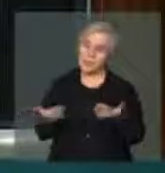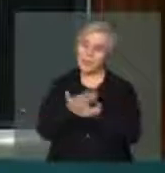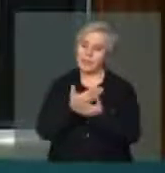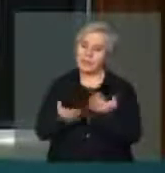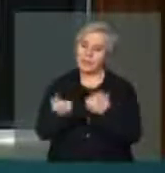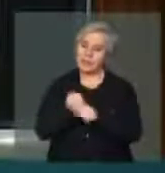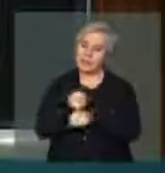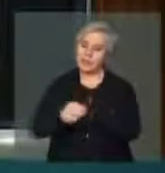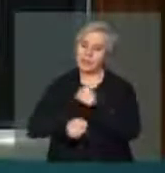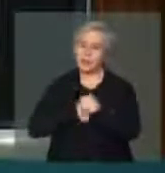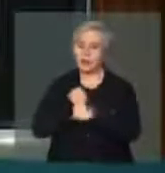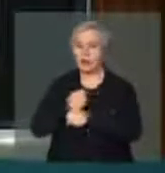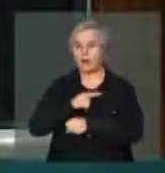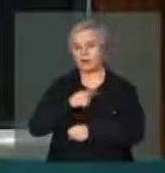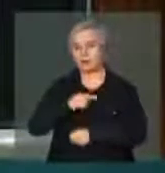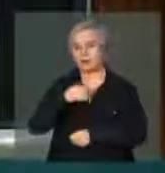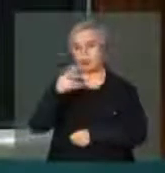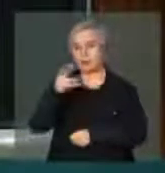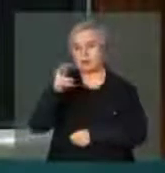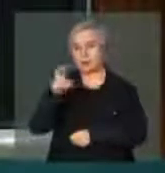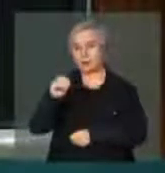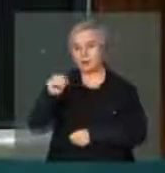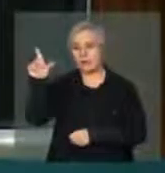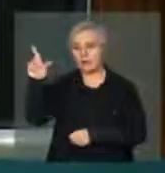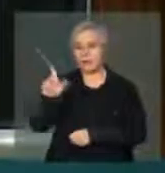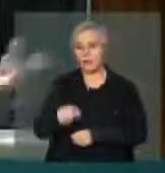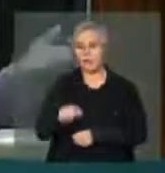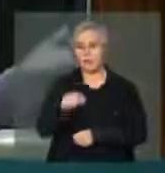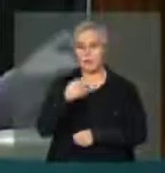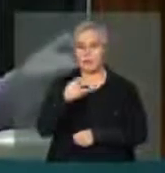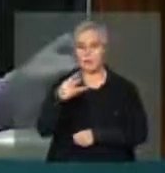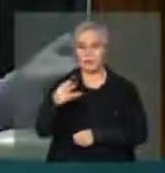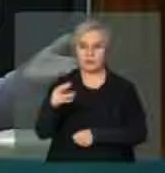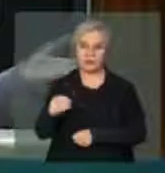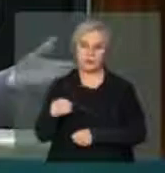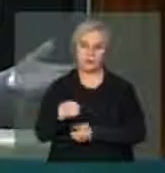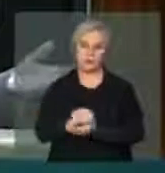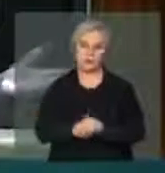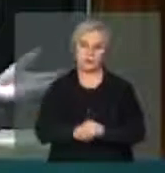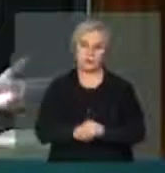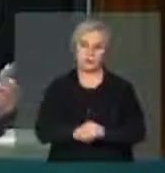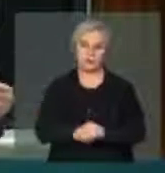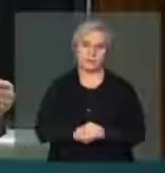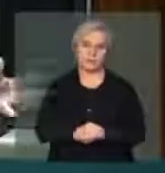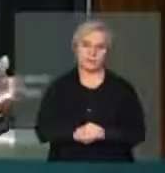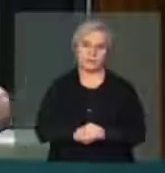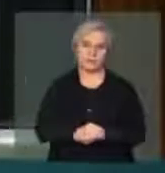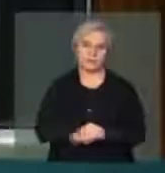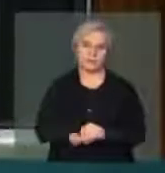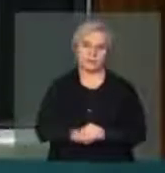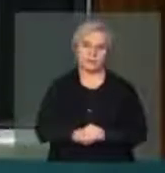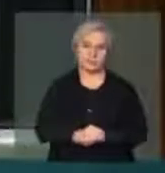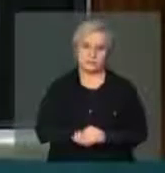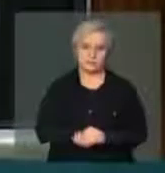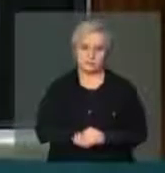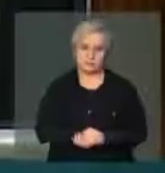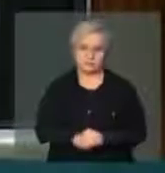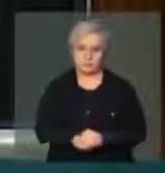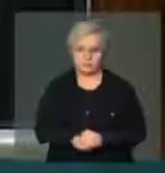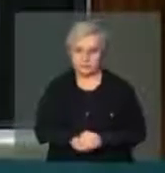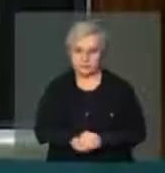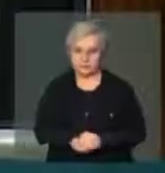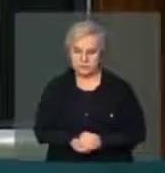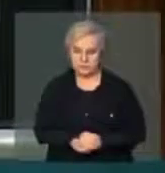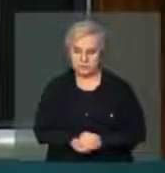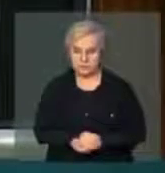450 diminuiria para 330, igual a minha moto, que era 450 quilos, e agora eu troquei por uma mesmo tamanho,